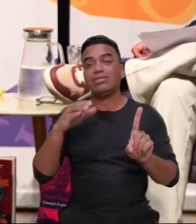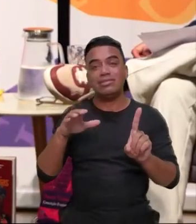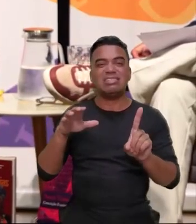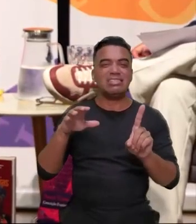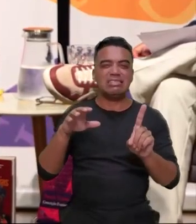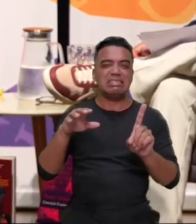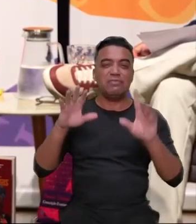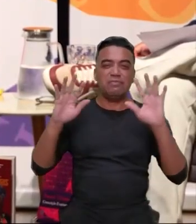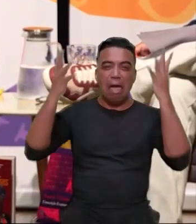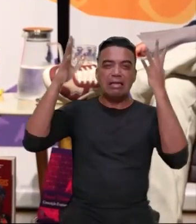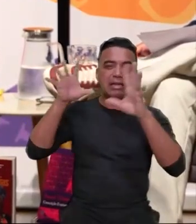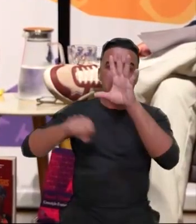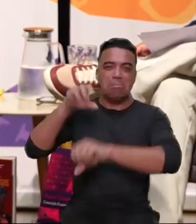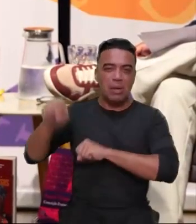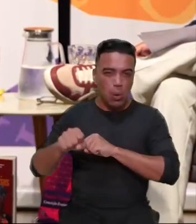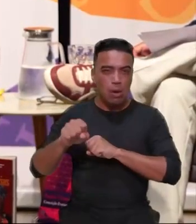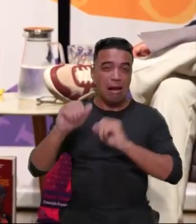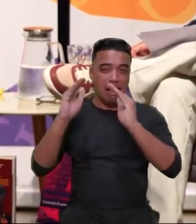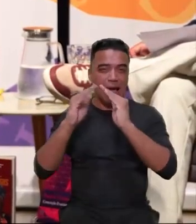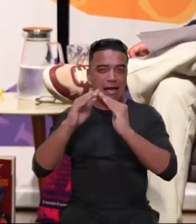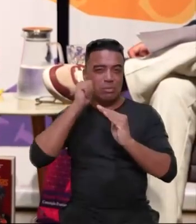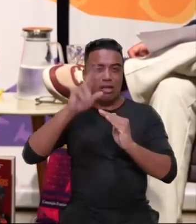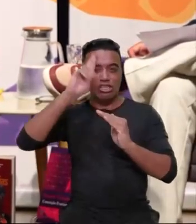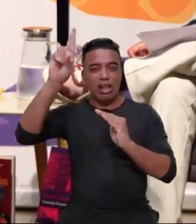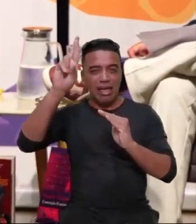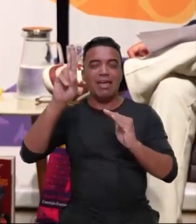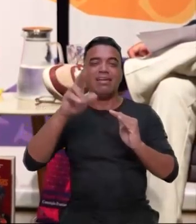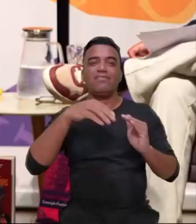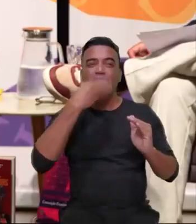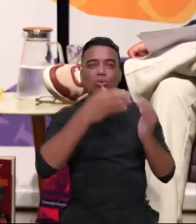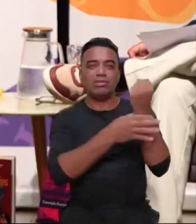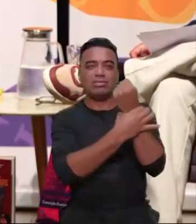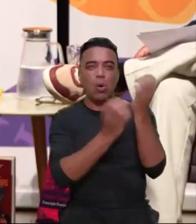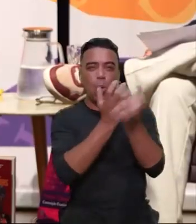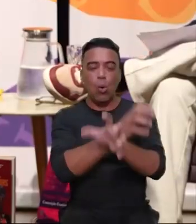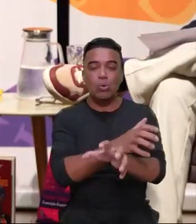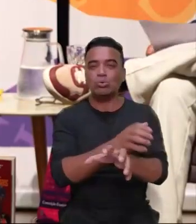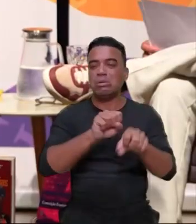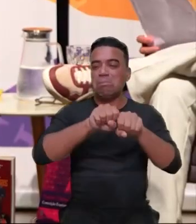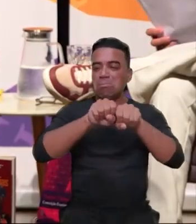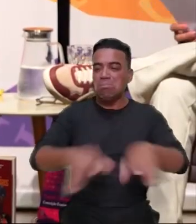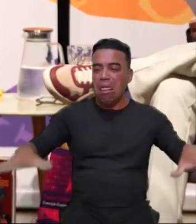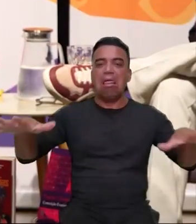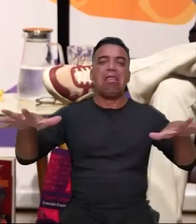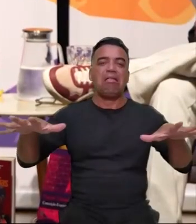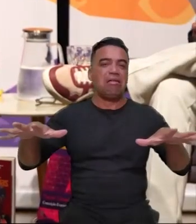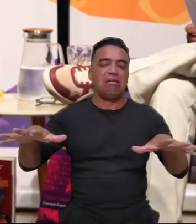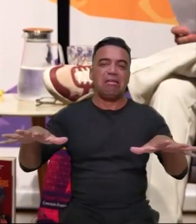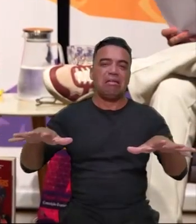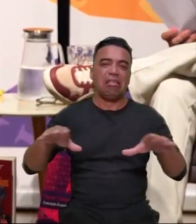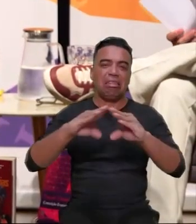o resto da fruta, que era melão, estava espatifado pelo chão.